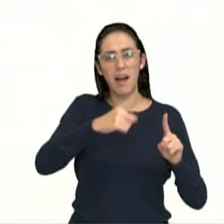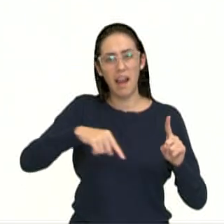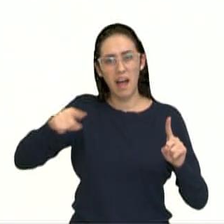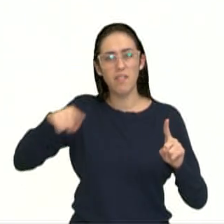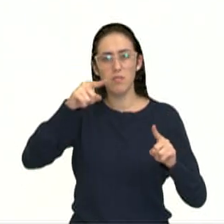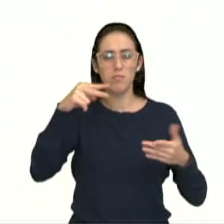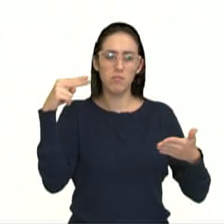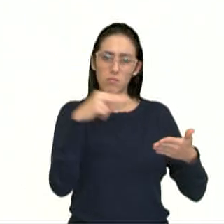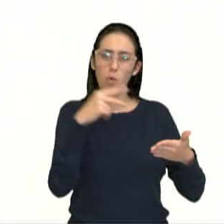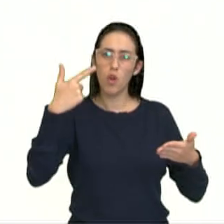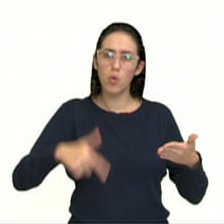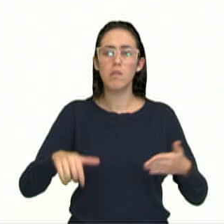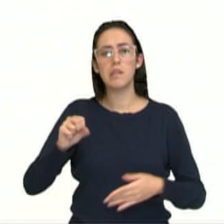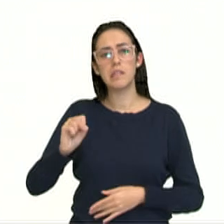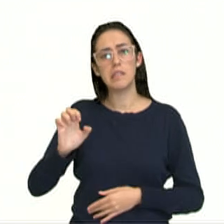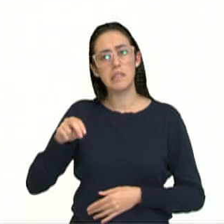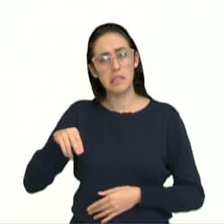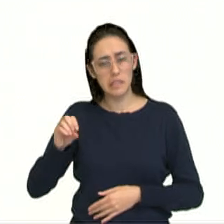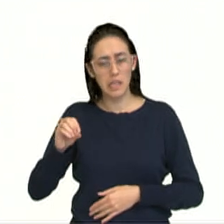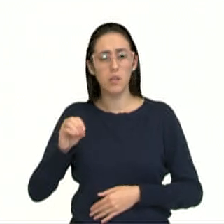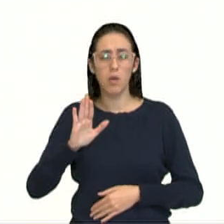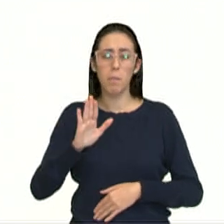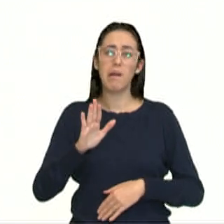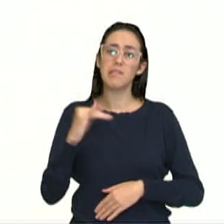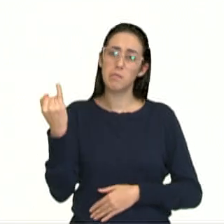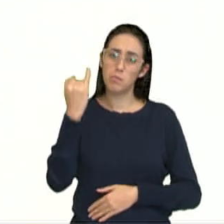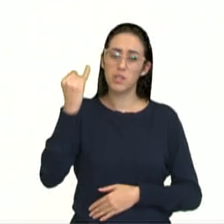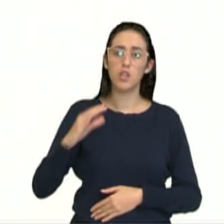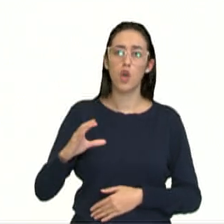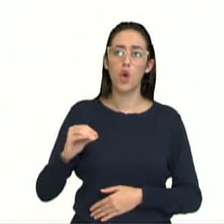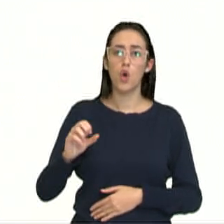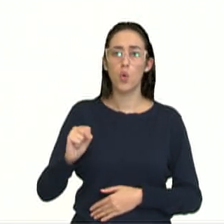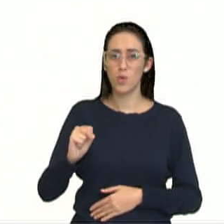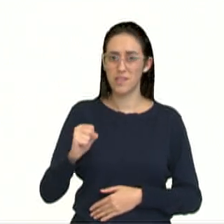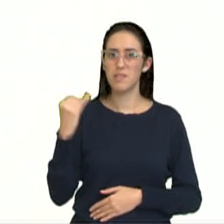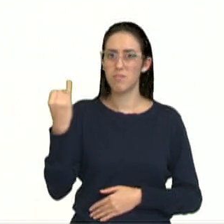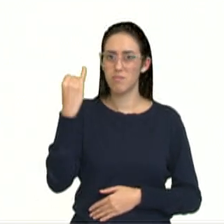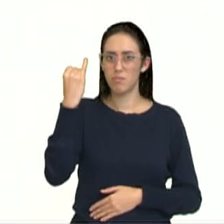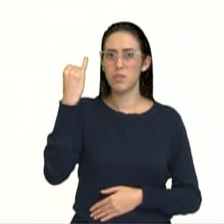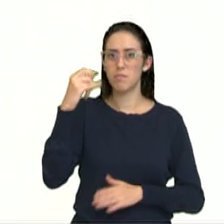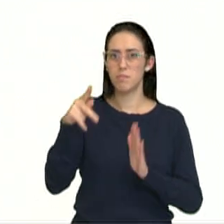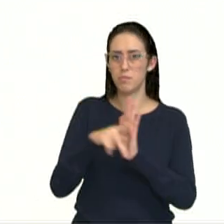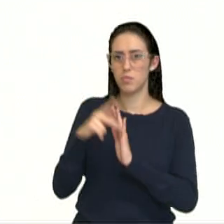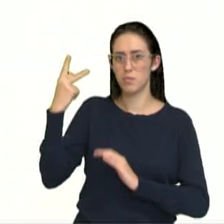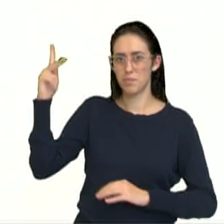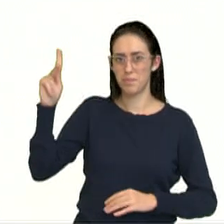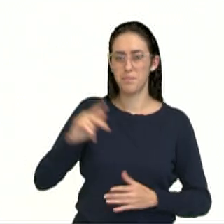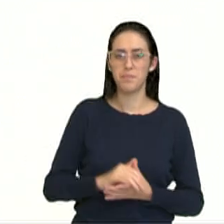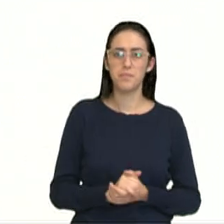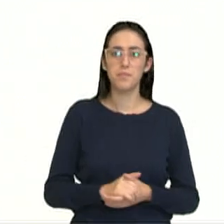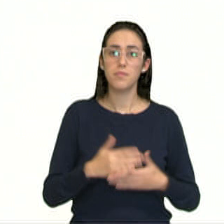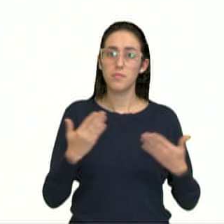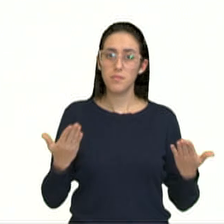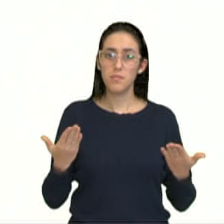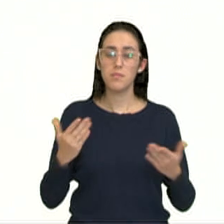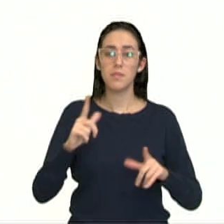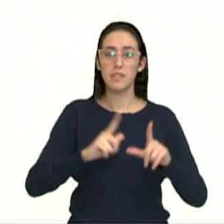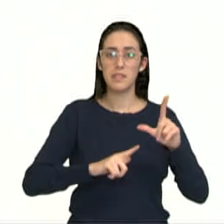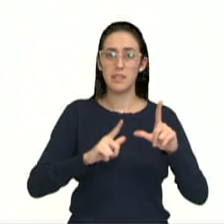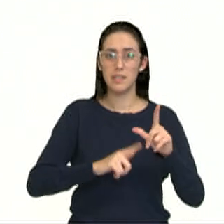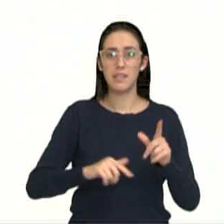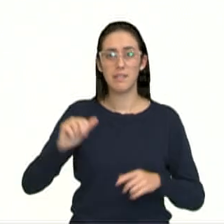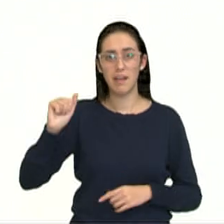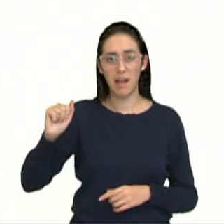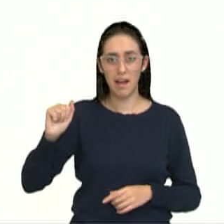faz o tanto de seno, mas o importante é que seja o de cosseno que a gente está vendo nessa aula. Então, para a letra A, eu